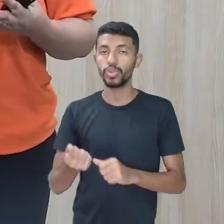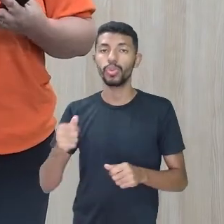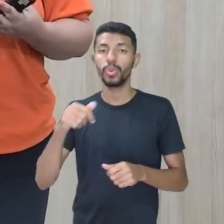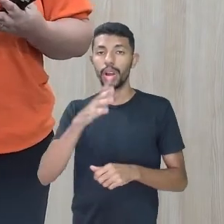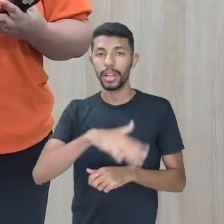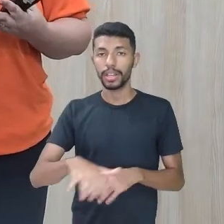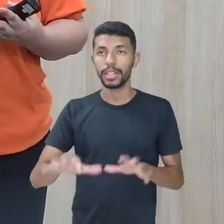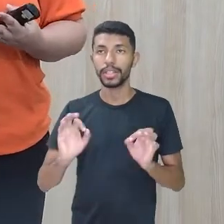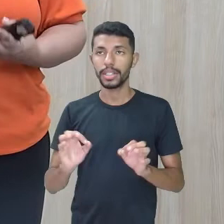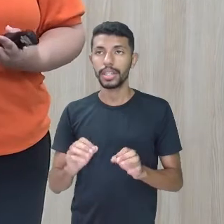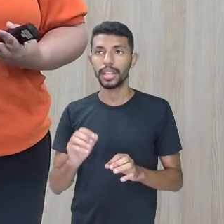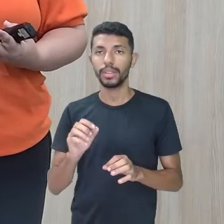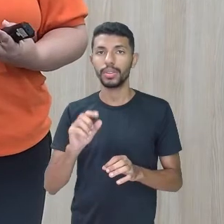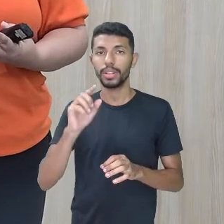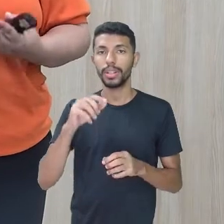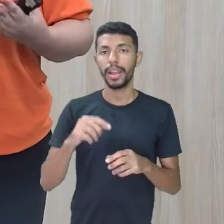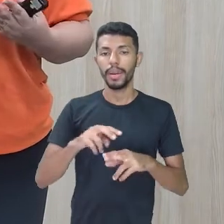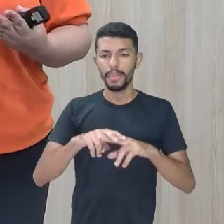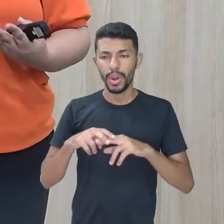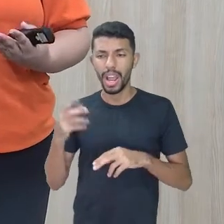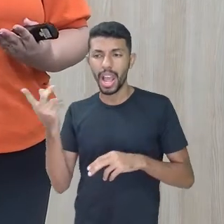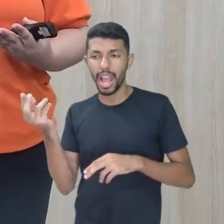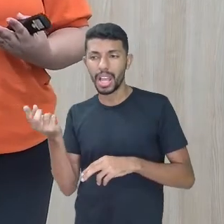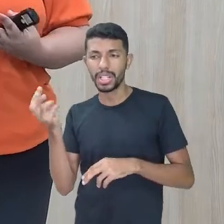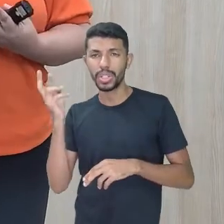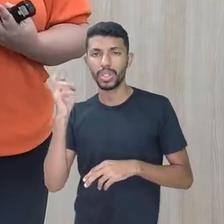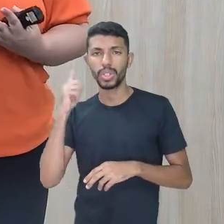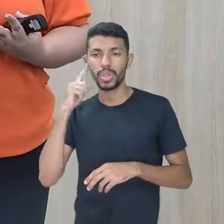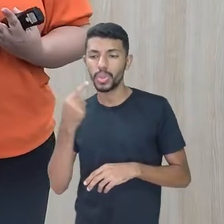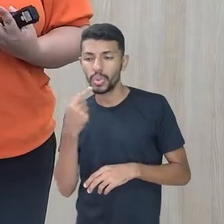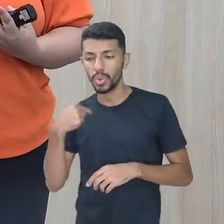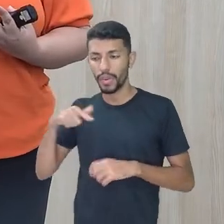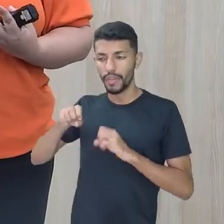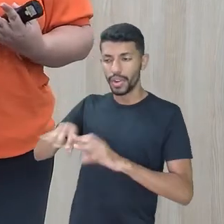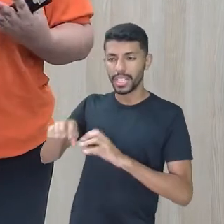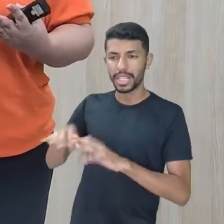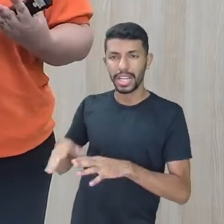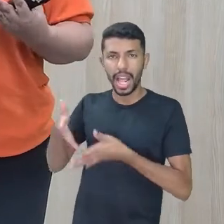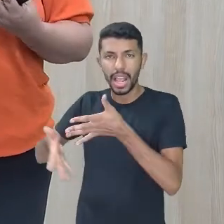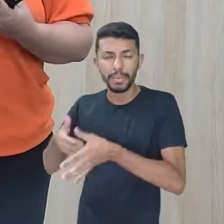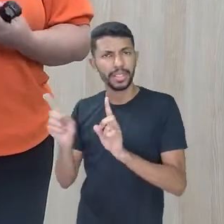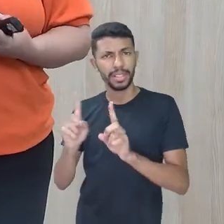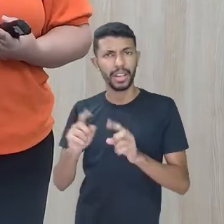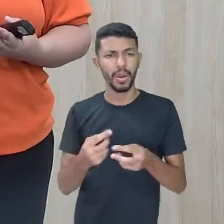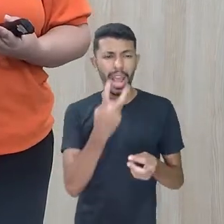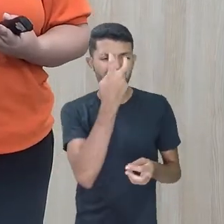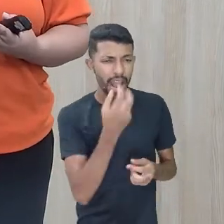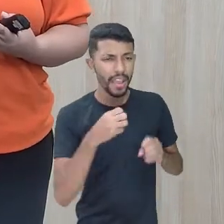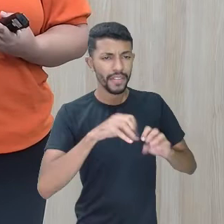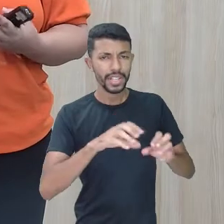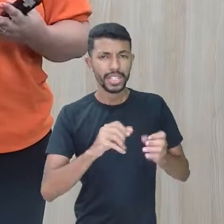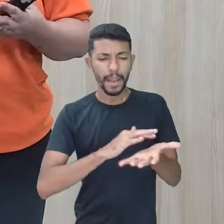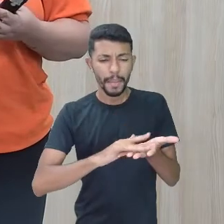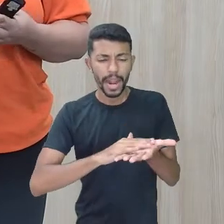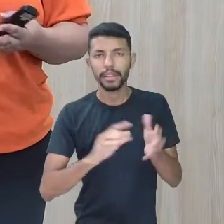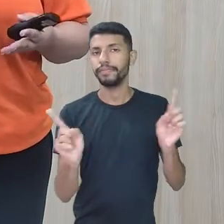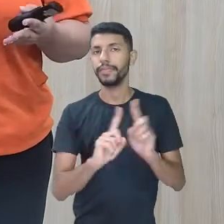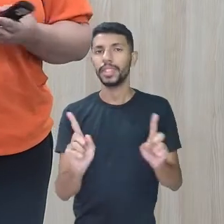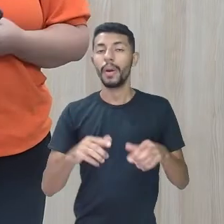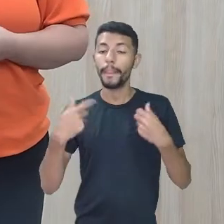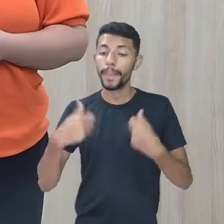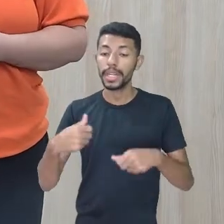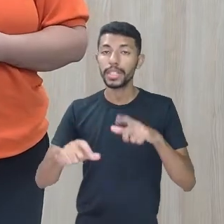é porque é surdo que eu vou ensinar libras, não é porque é cego que eu vou ensinar braille. Tem que ter essa conversa com a família para um